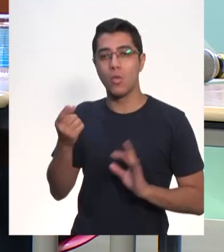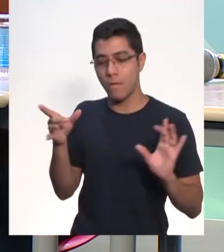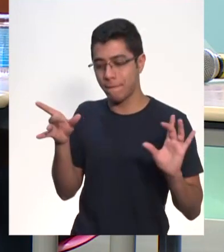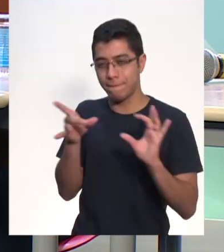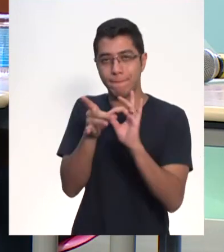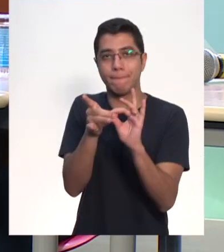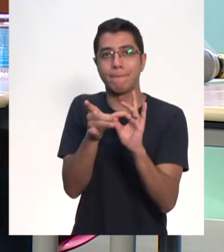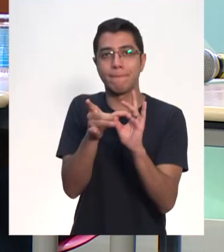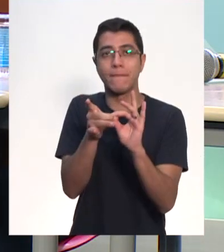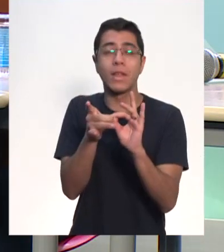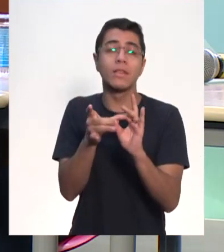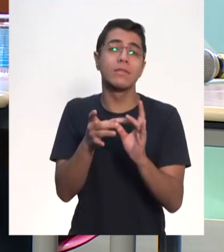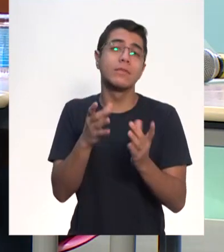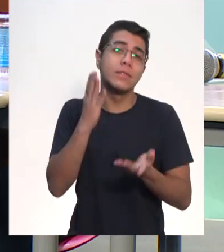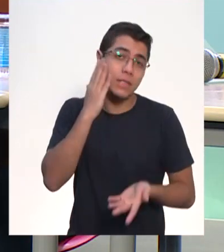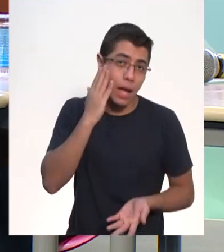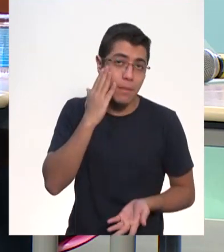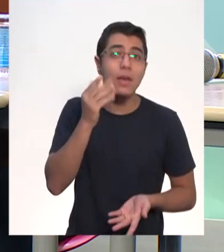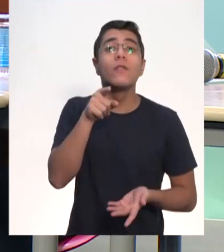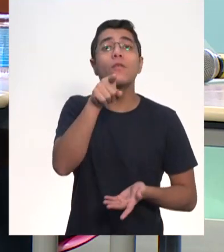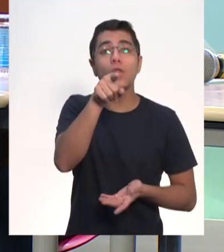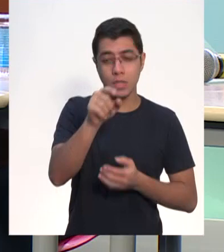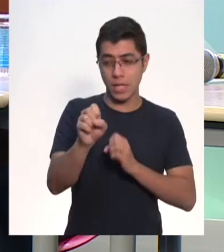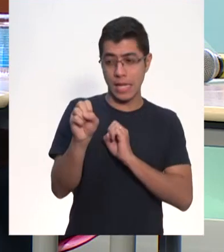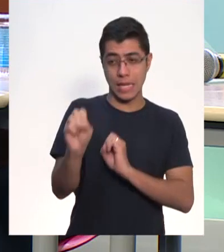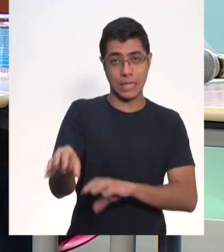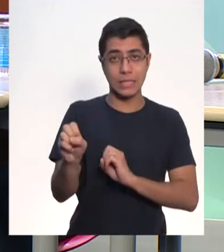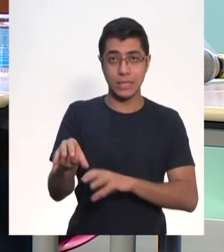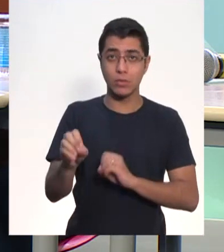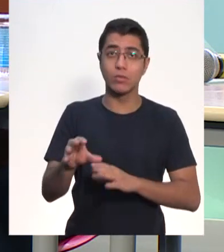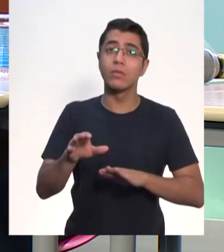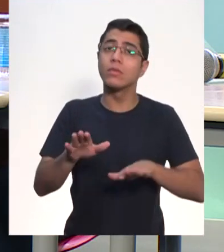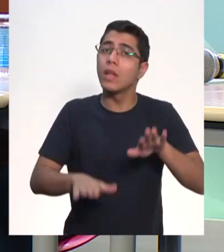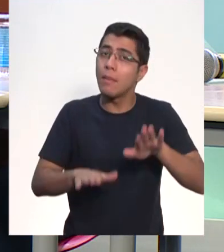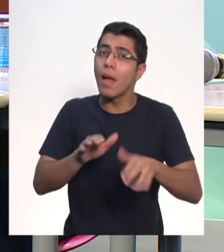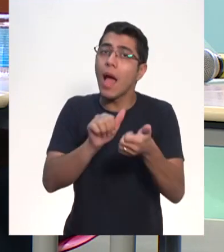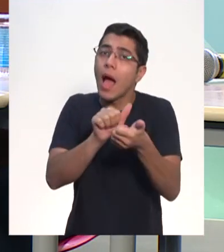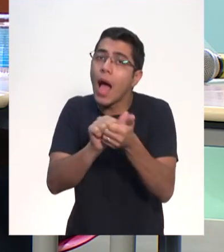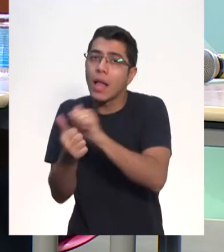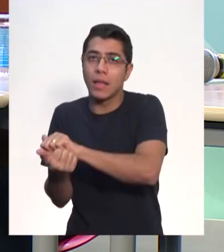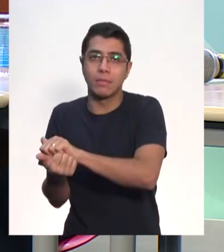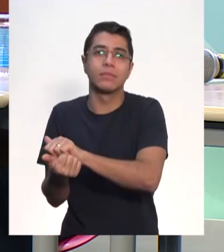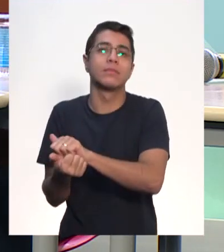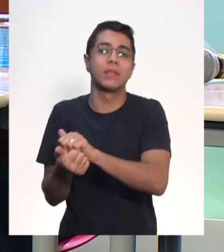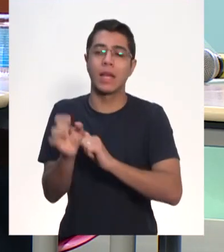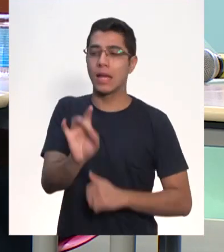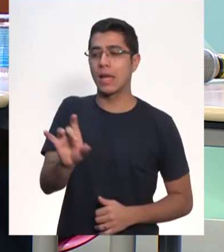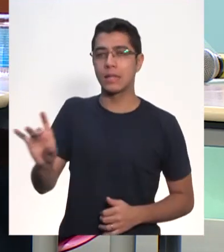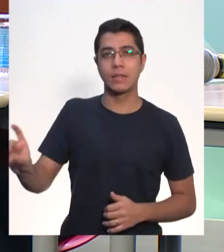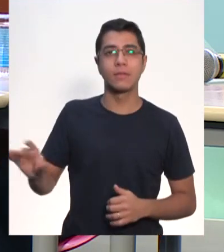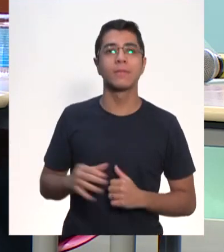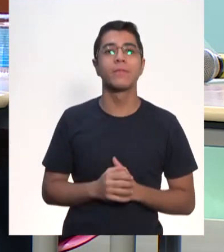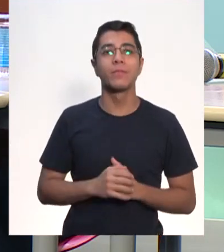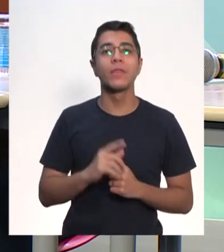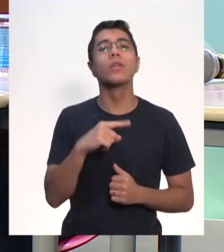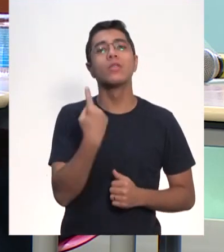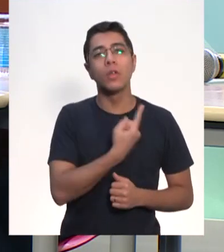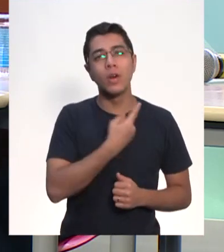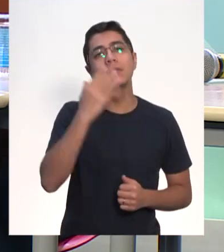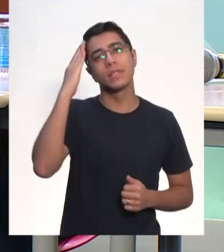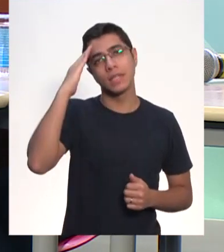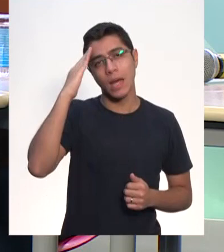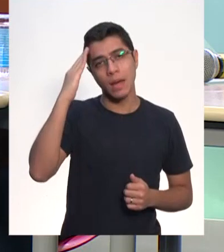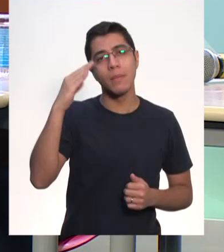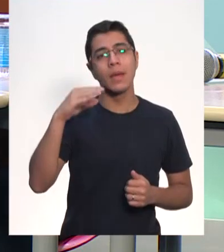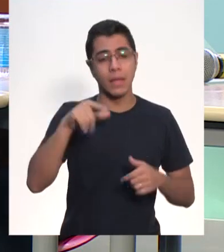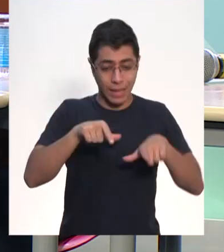personalização do ensino, né? Claro que todo esse trabalho muito bacana, né, que nós fazemos aqui, ele é feito baseado em